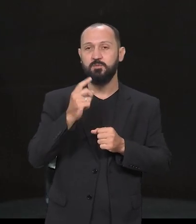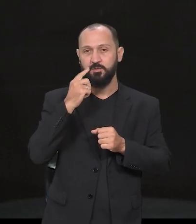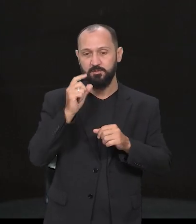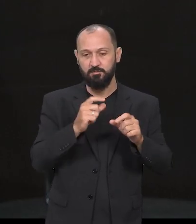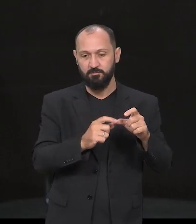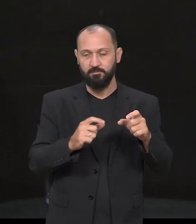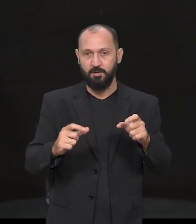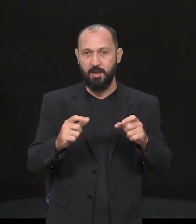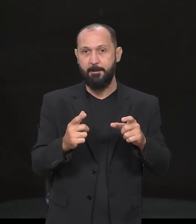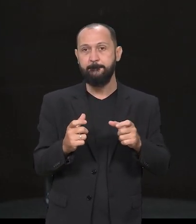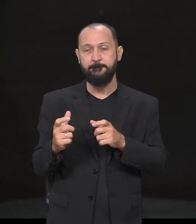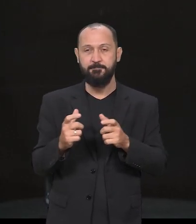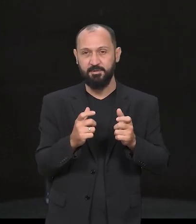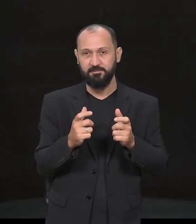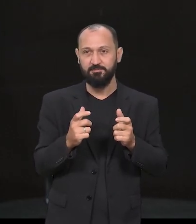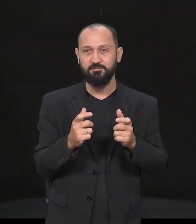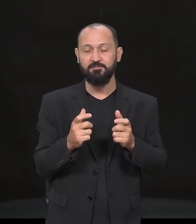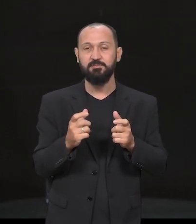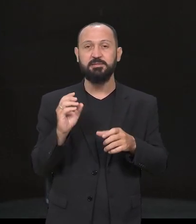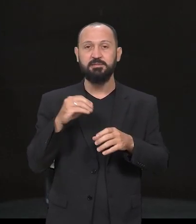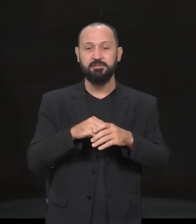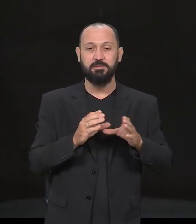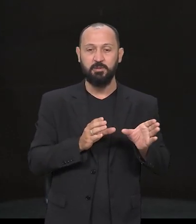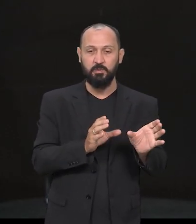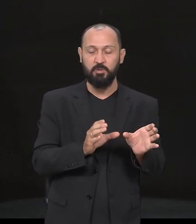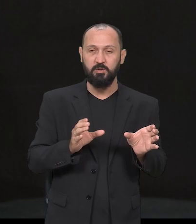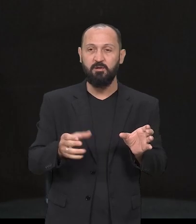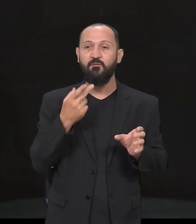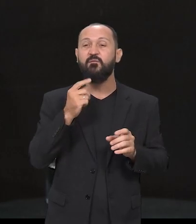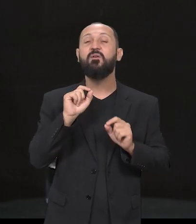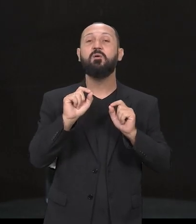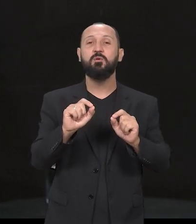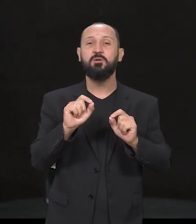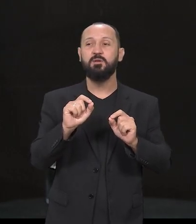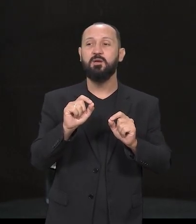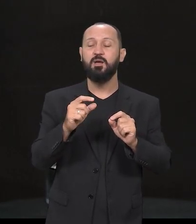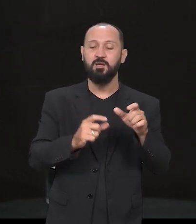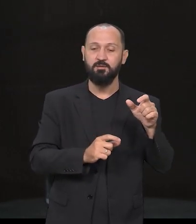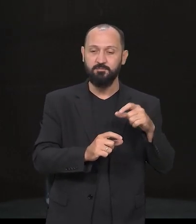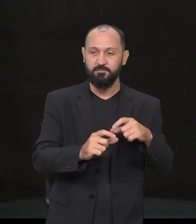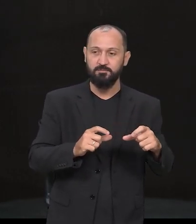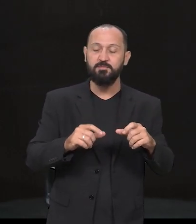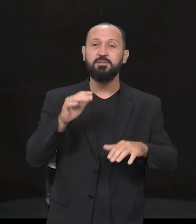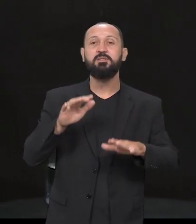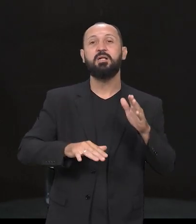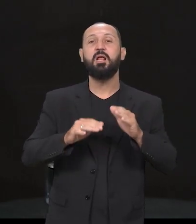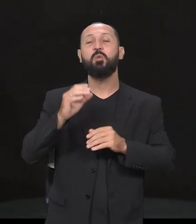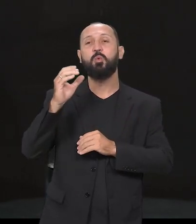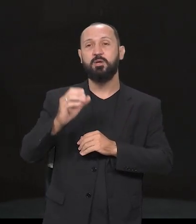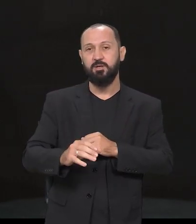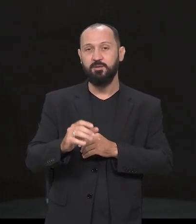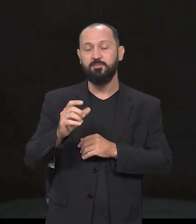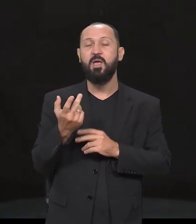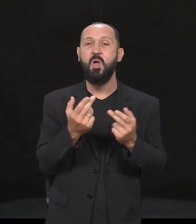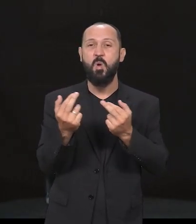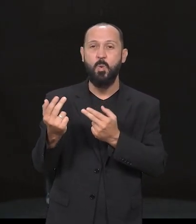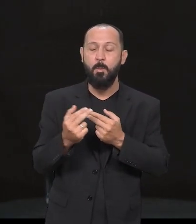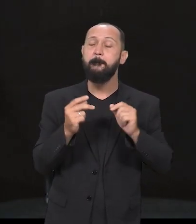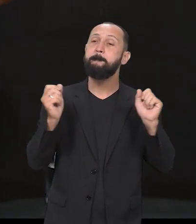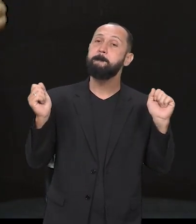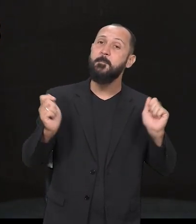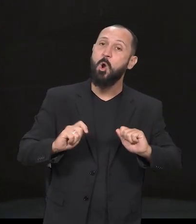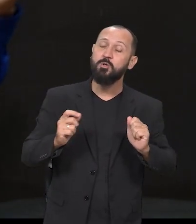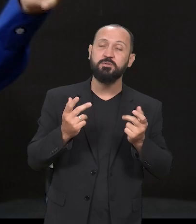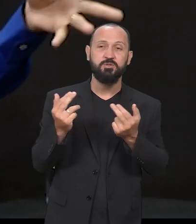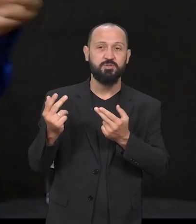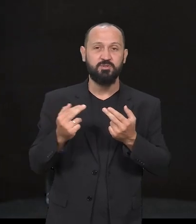a microcomparação balística. Então, no equipamento, ele vai falar, olha, aquele projétil de determinado crime é o mesmo,